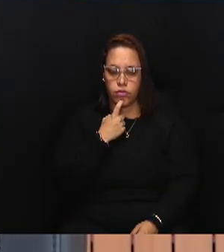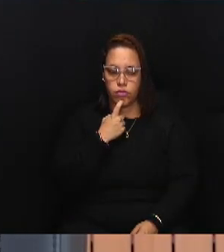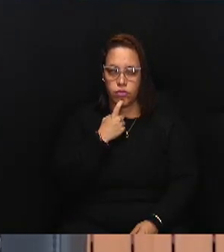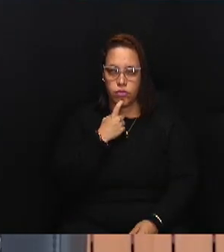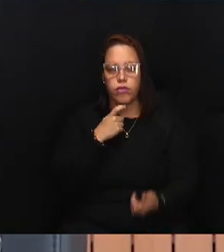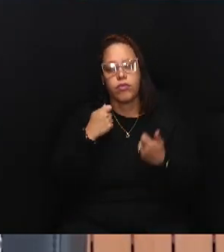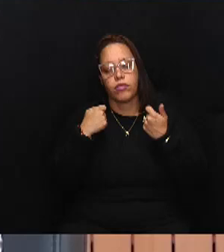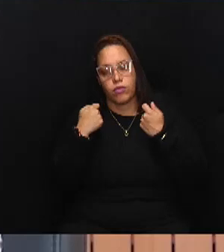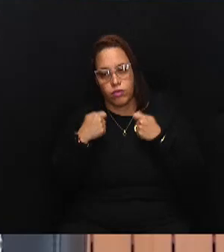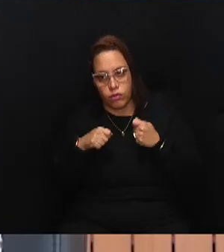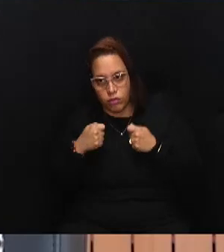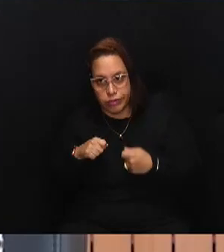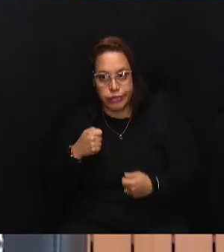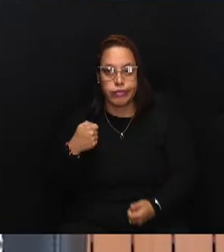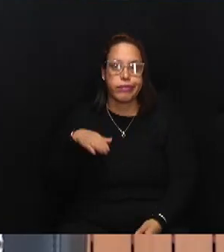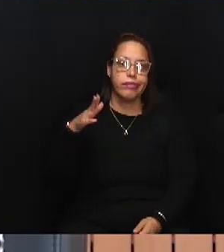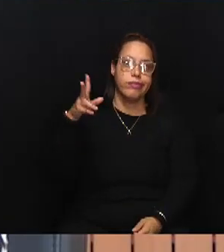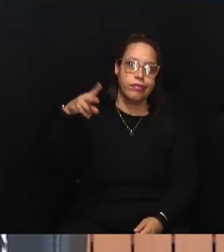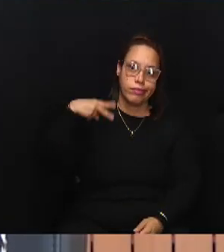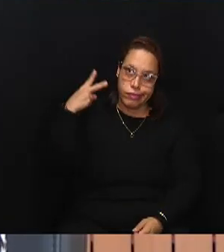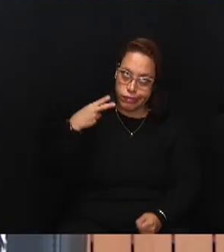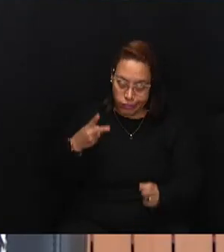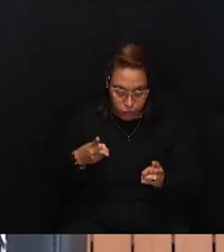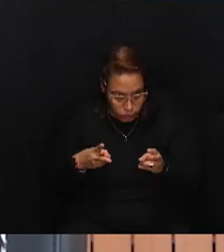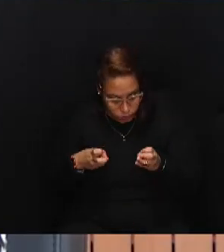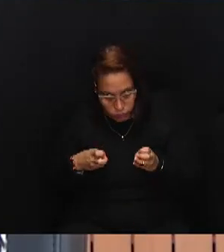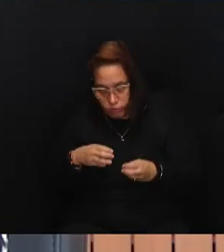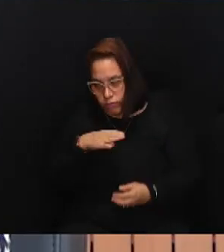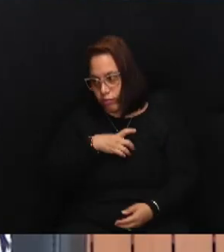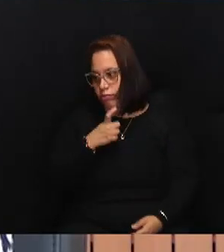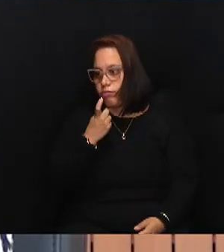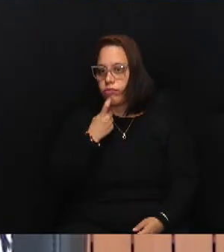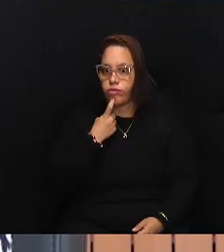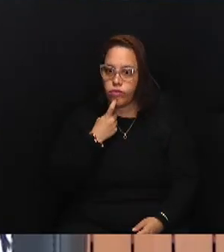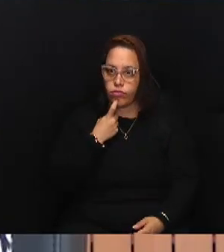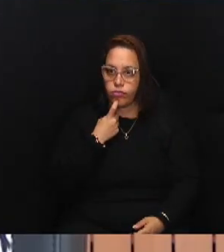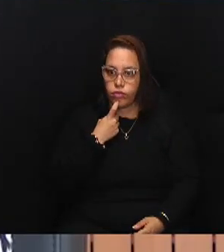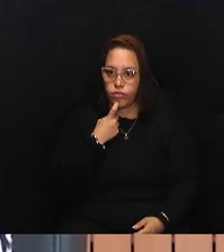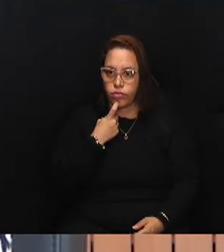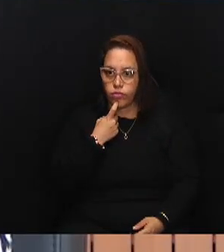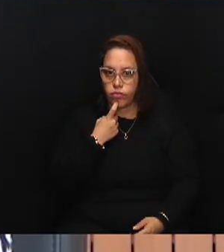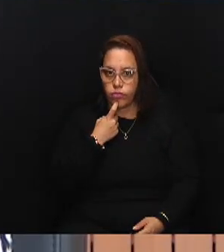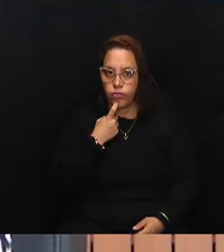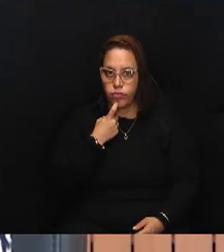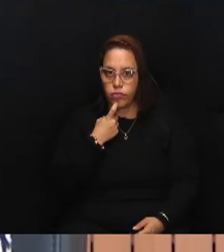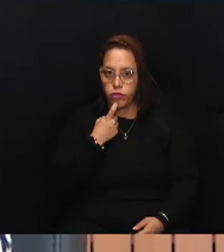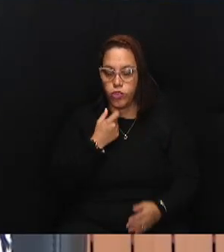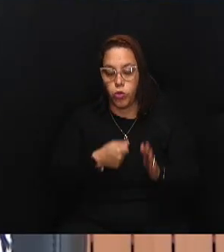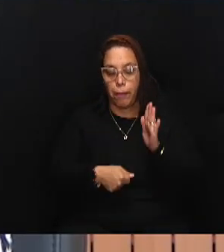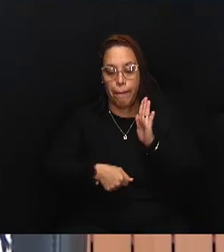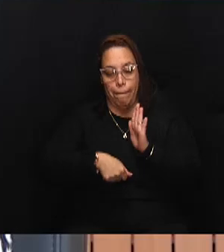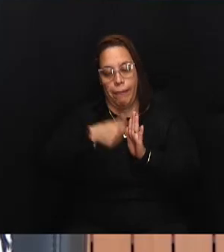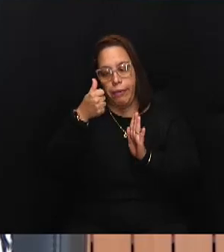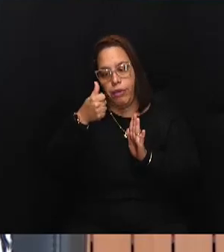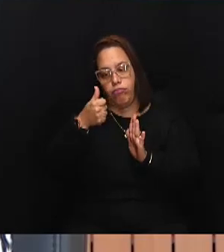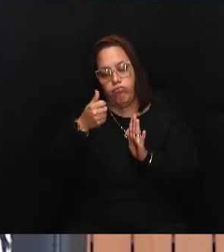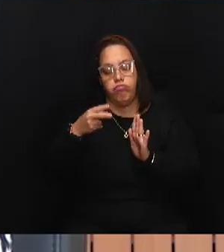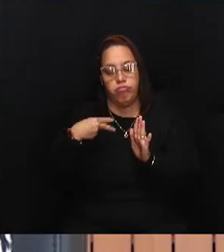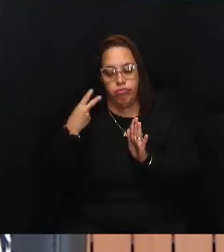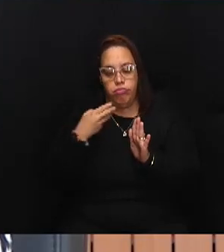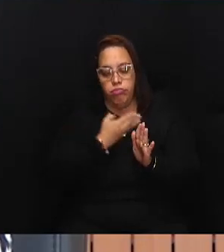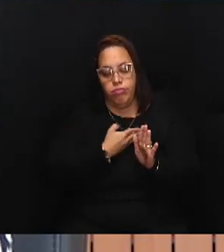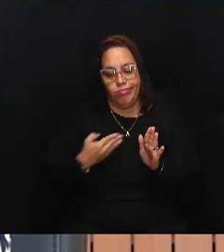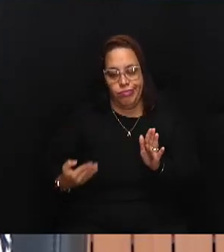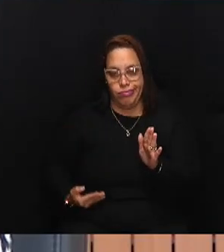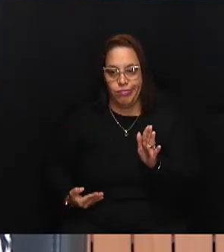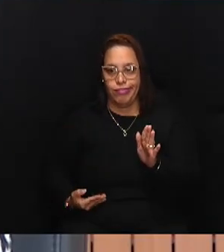necessitando de mais políticas, a gente tem que reconhecer que o município de Campinas é um município vanguarda dentro das políticas públicas e tem